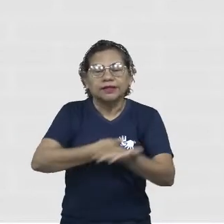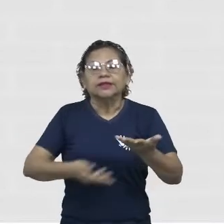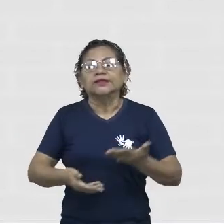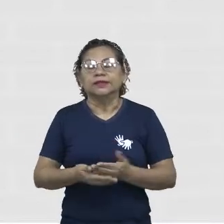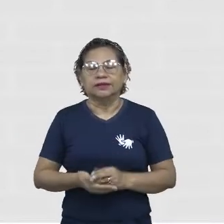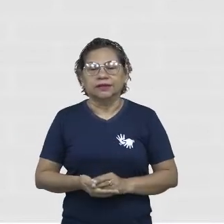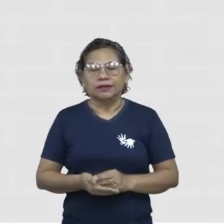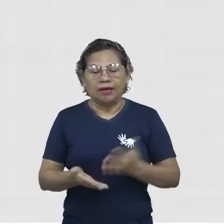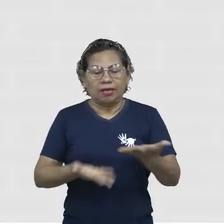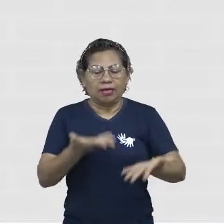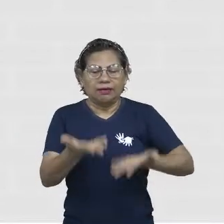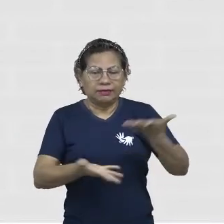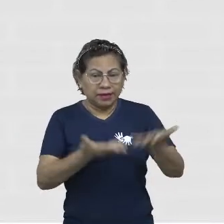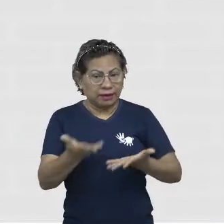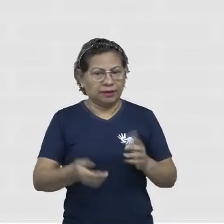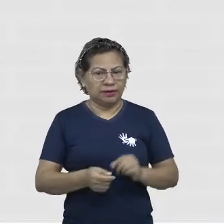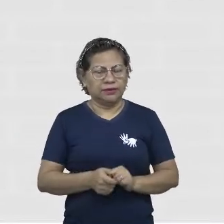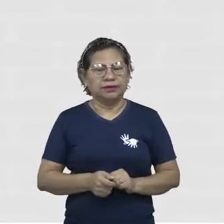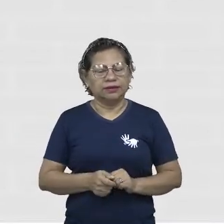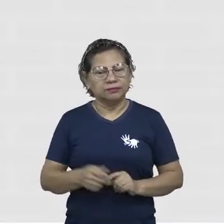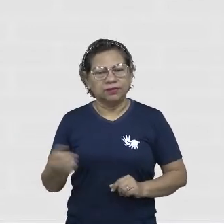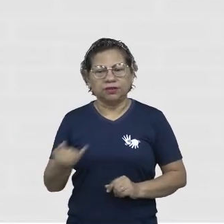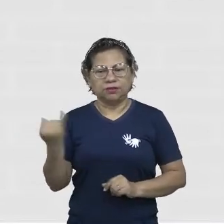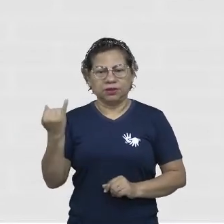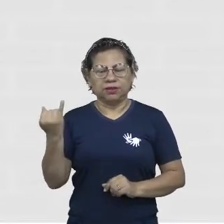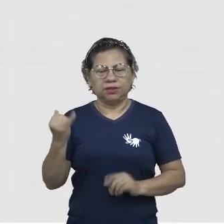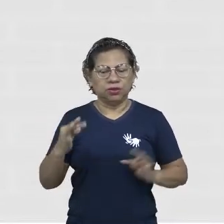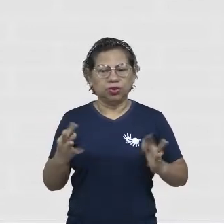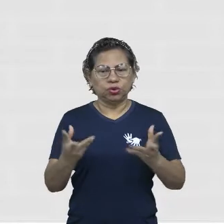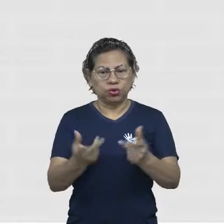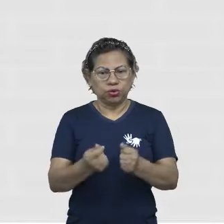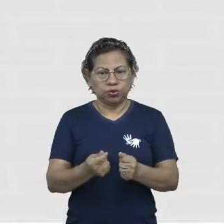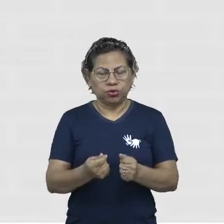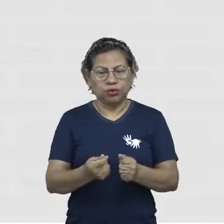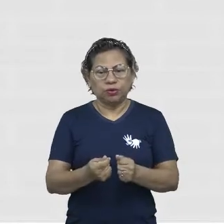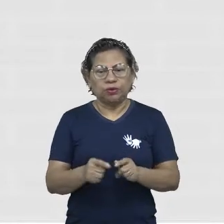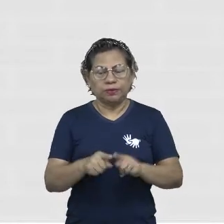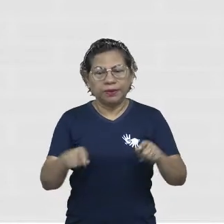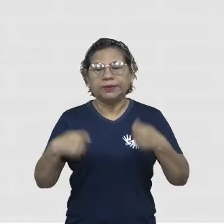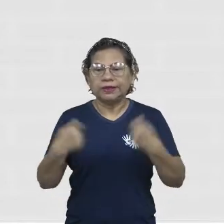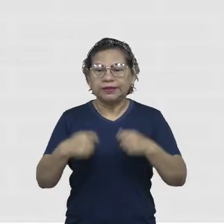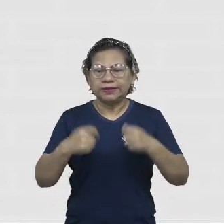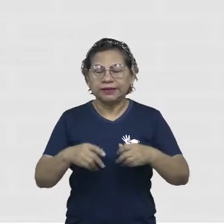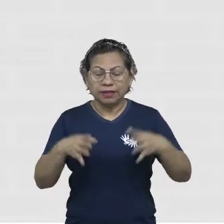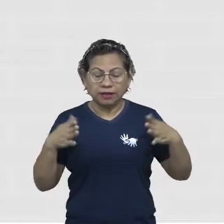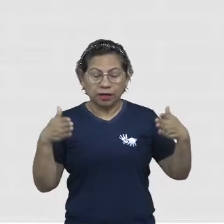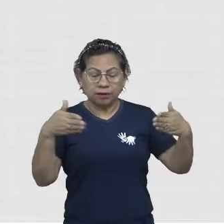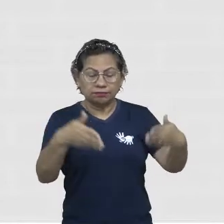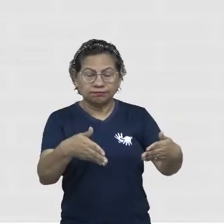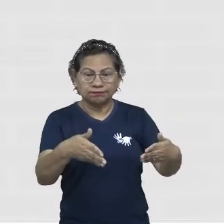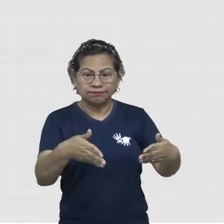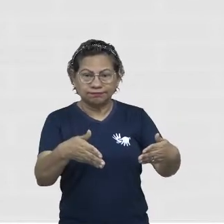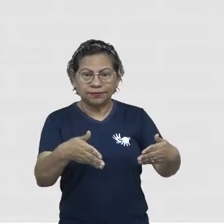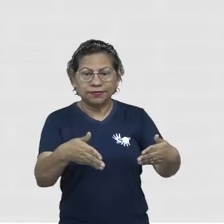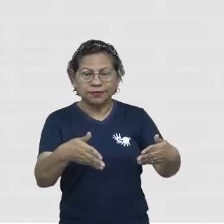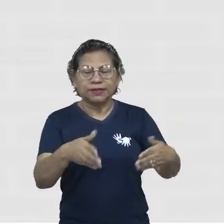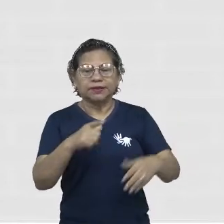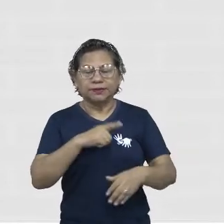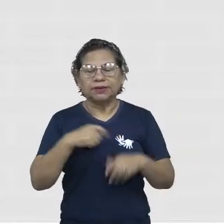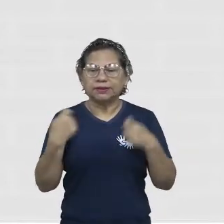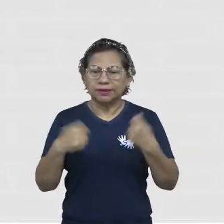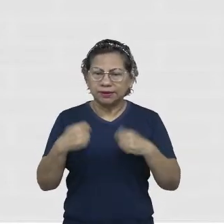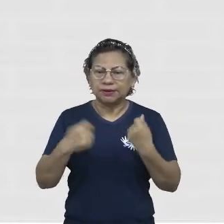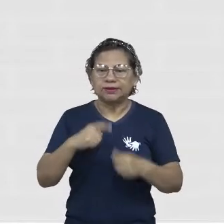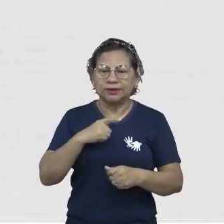isso aí eu acho super importante. Tudo é importante, mas determinação, autocontrole, entusiasmo,